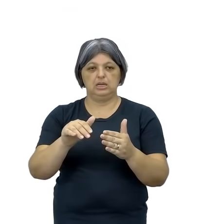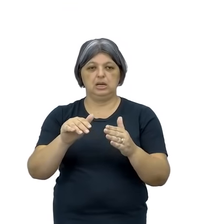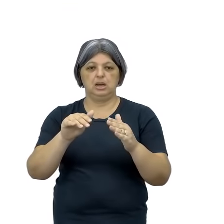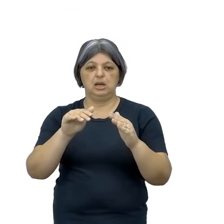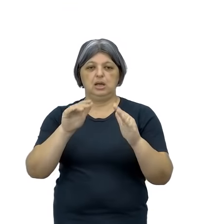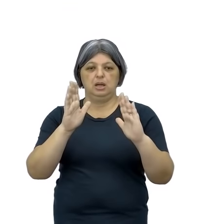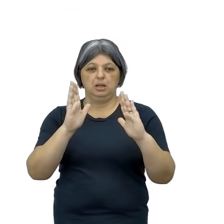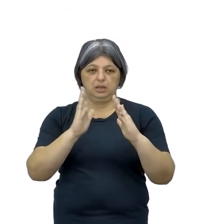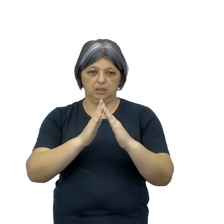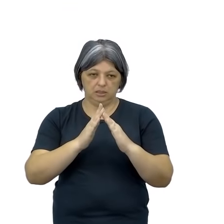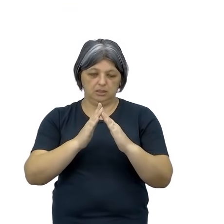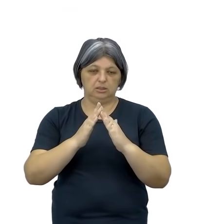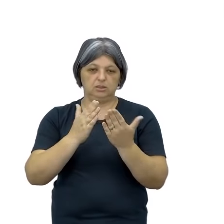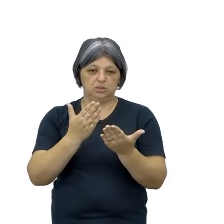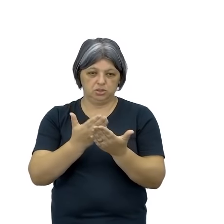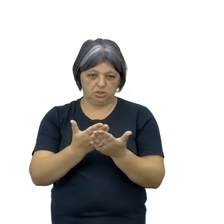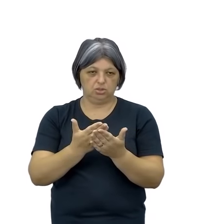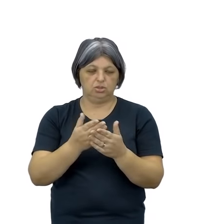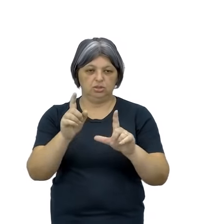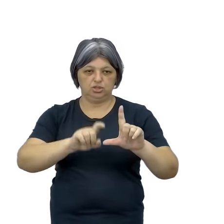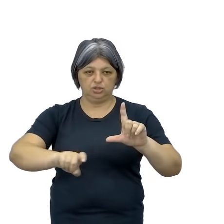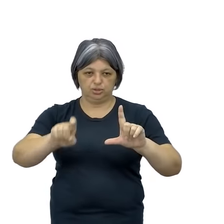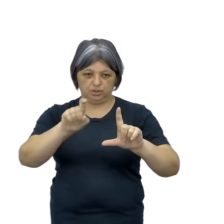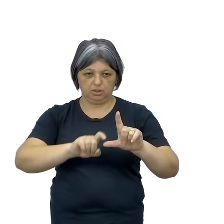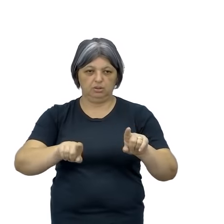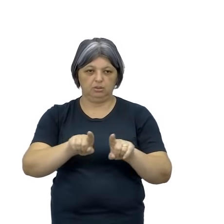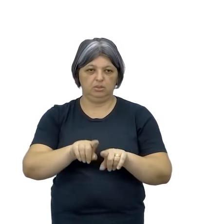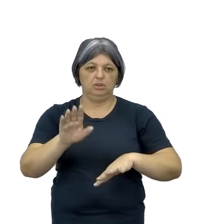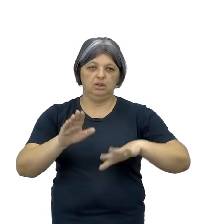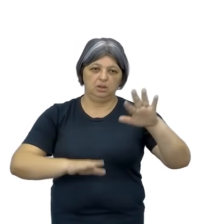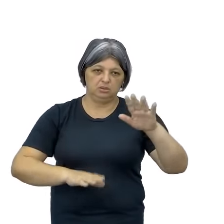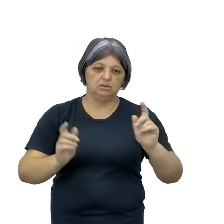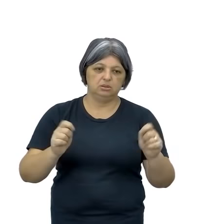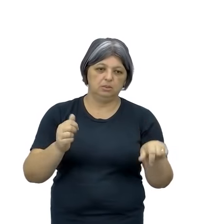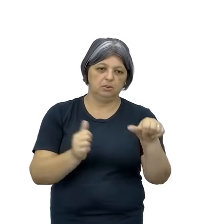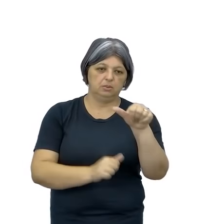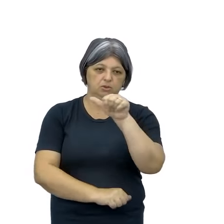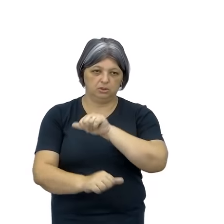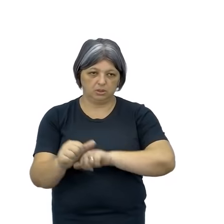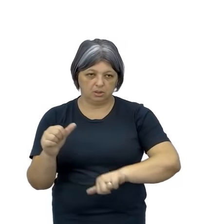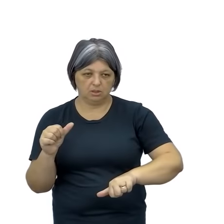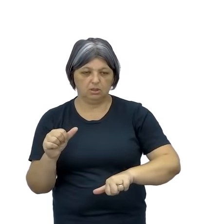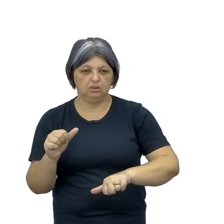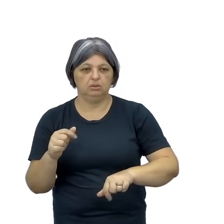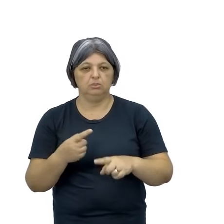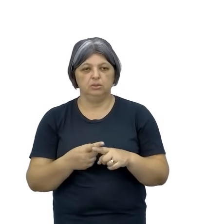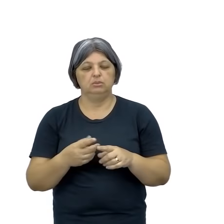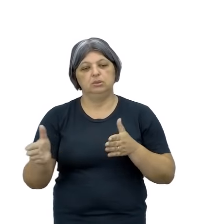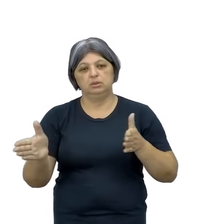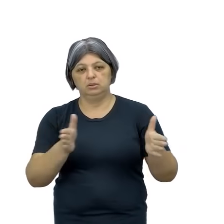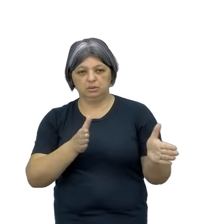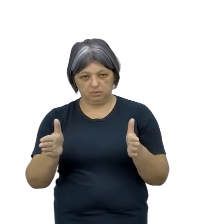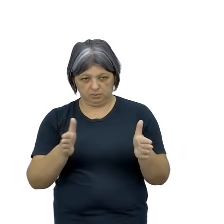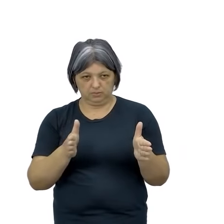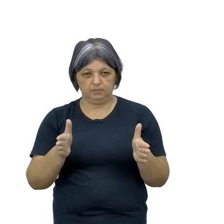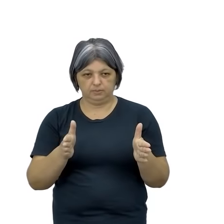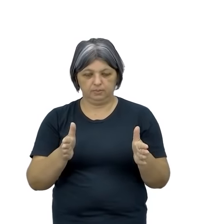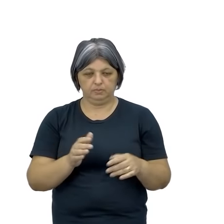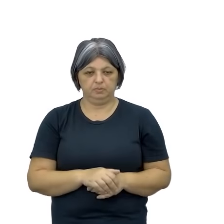mais ou menos esse formato, né, essa inicial, que às vezes pode ser mudado, né, porque essas coisas aí são modernizadas, são mudadas.